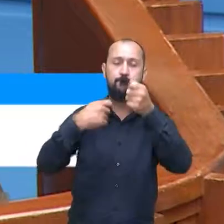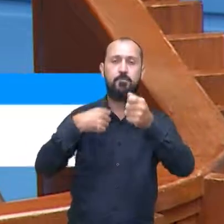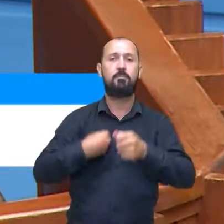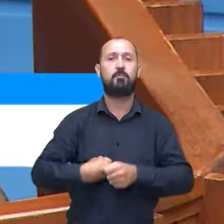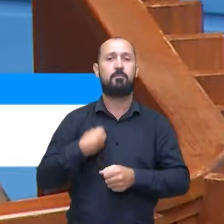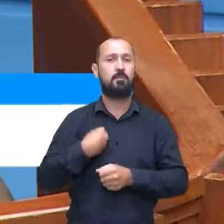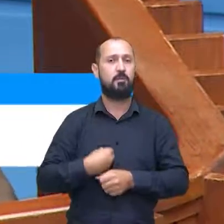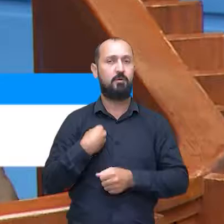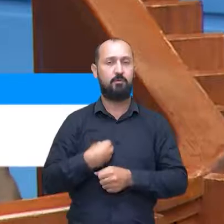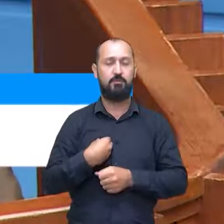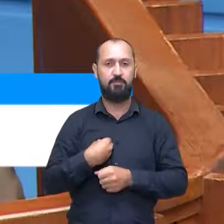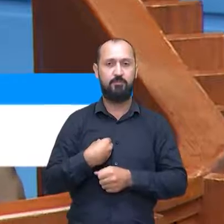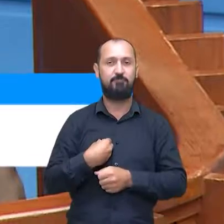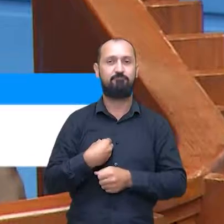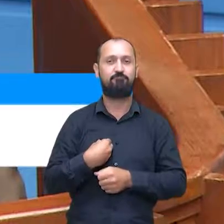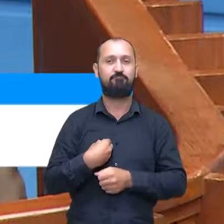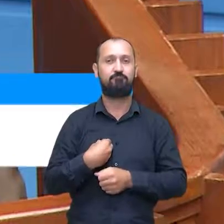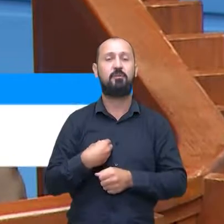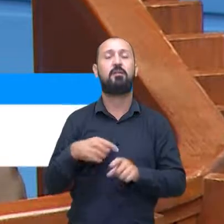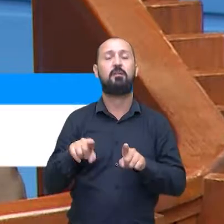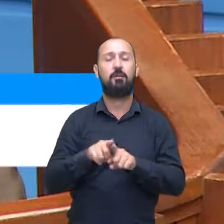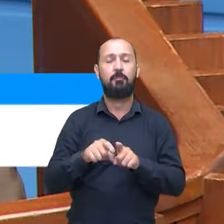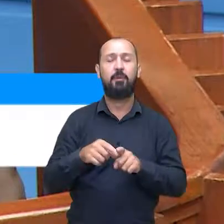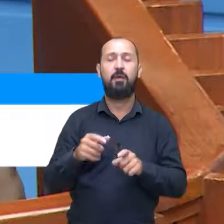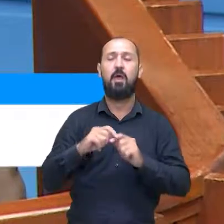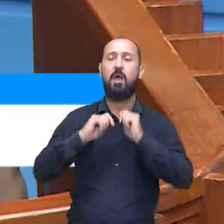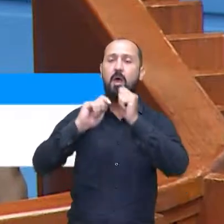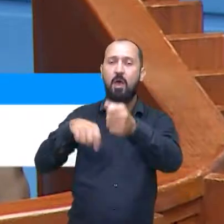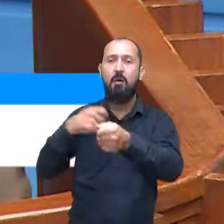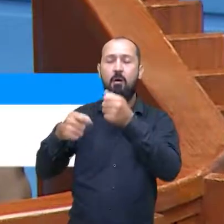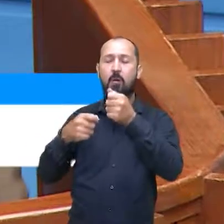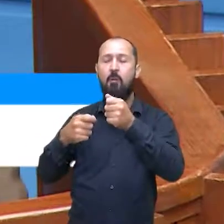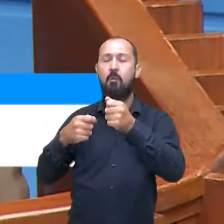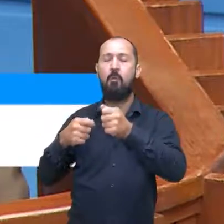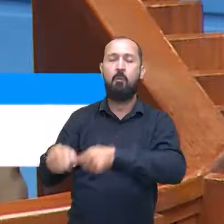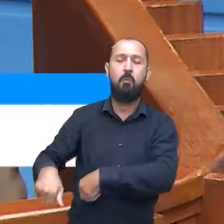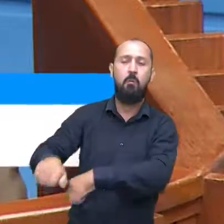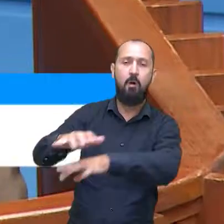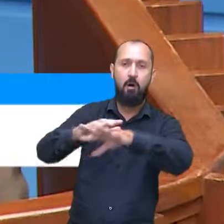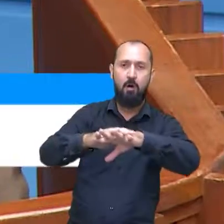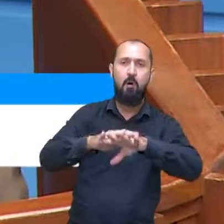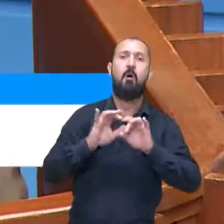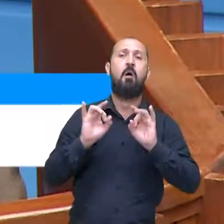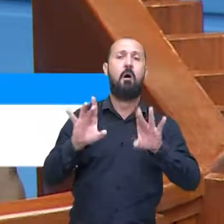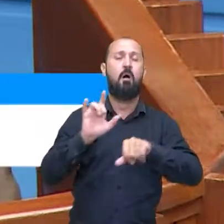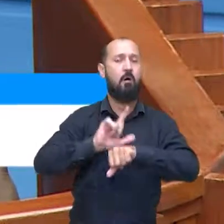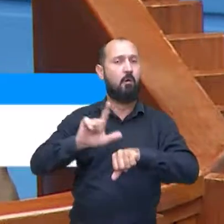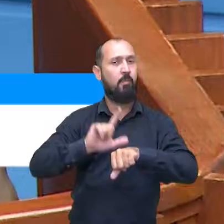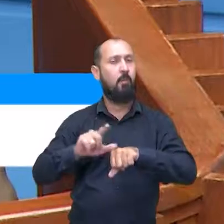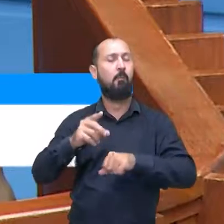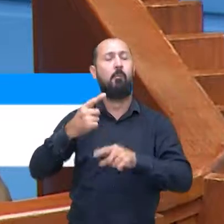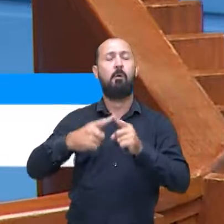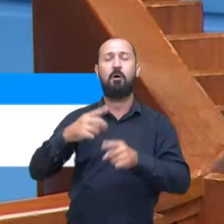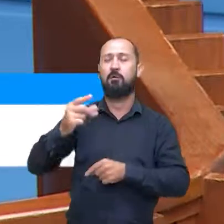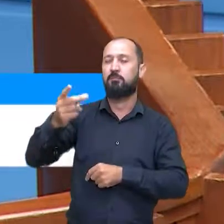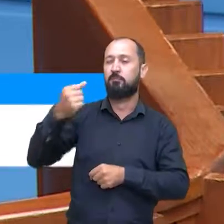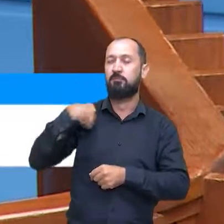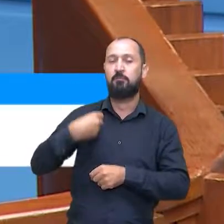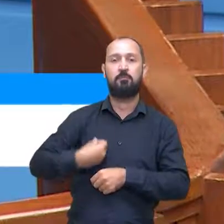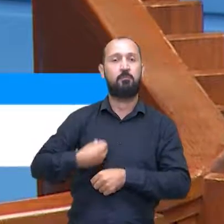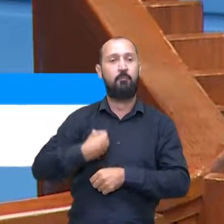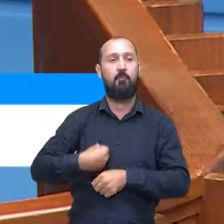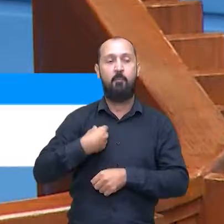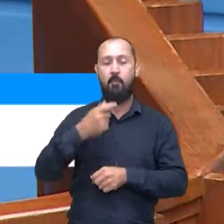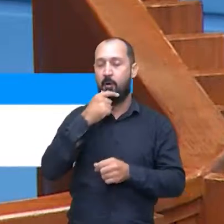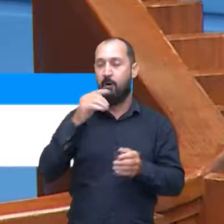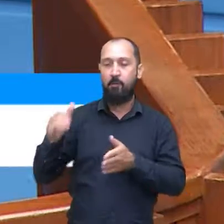que vivem da pesca de subsistência e da pesca comercial, esses que cultuam isso há muito tempo, que estão instalados